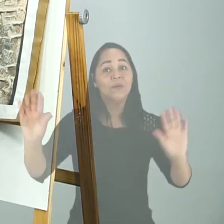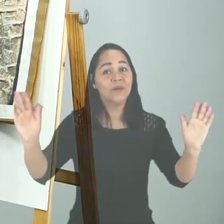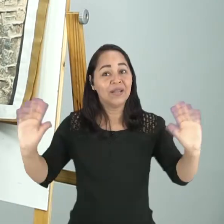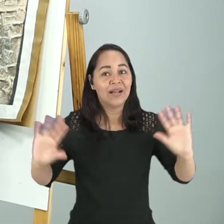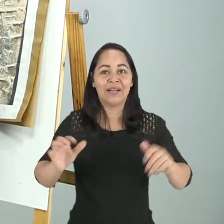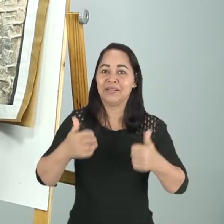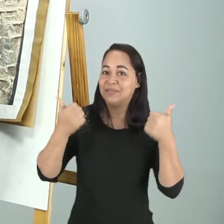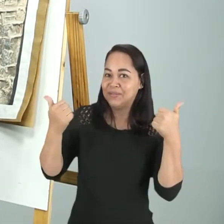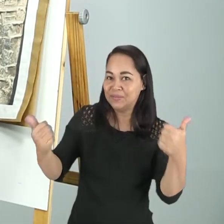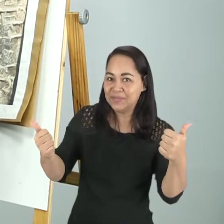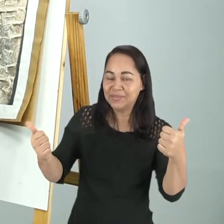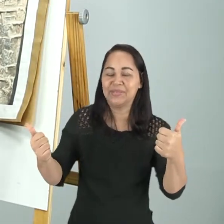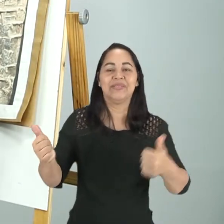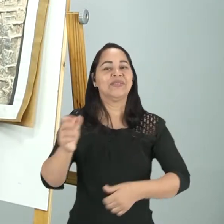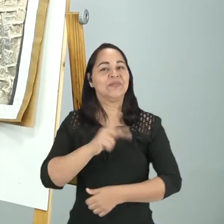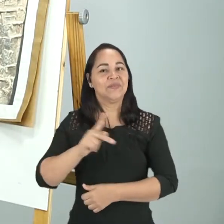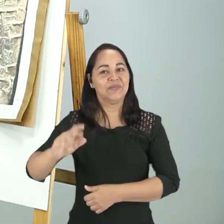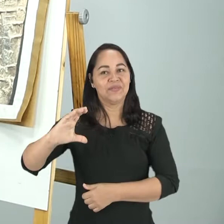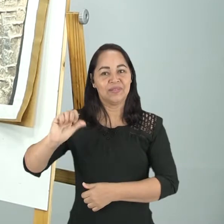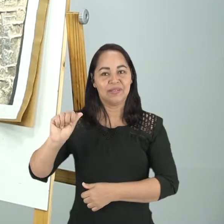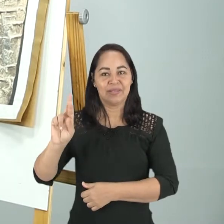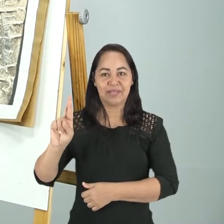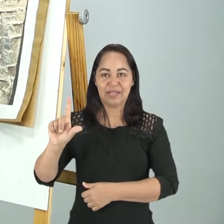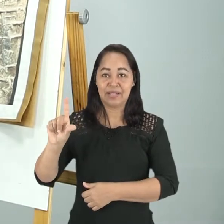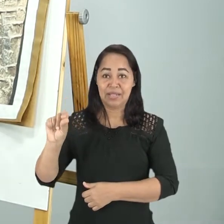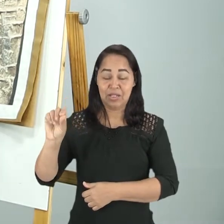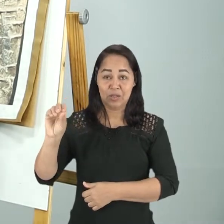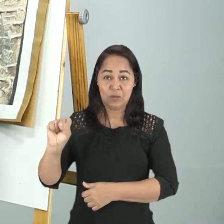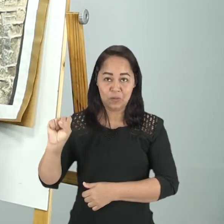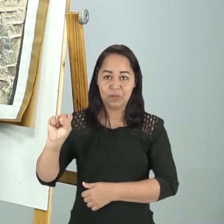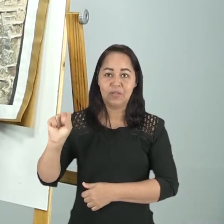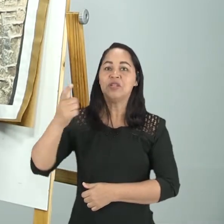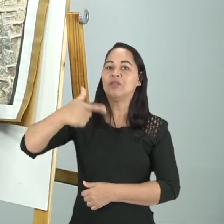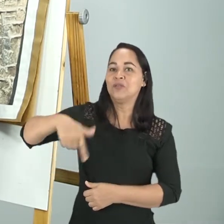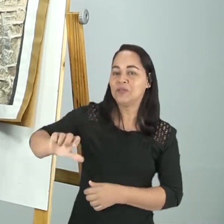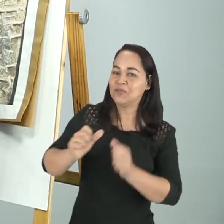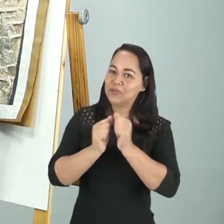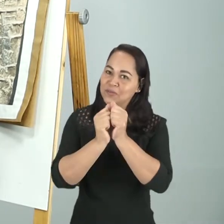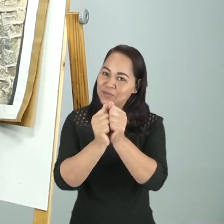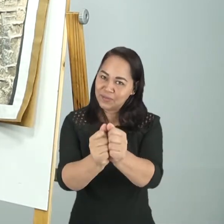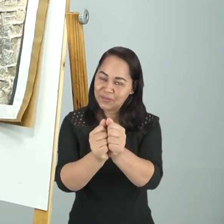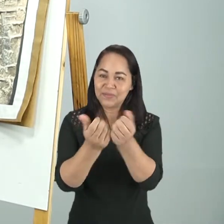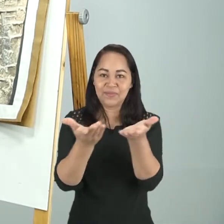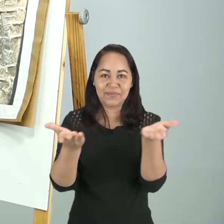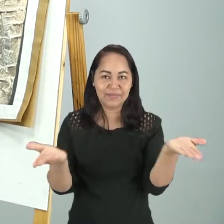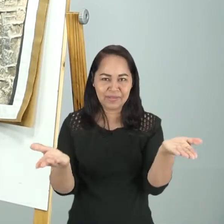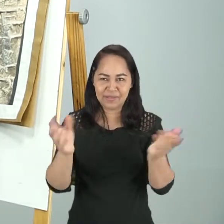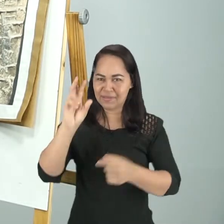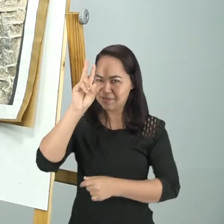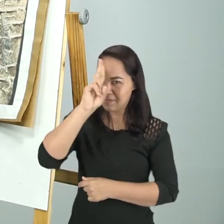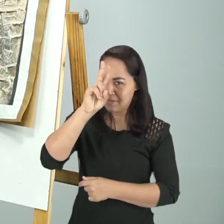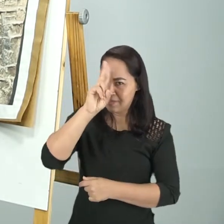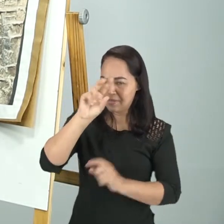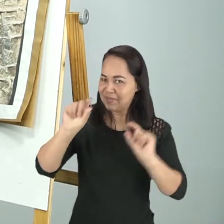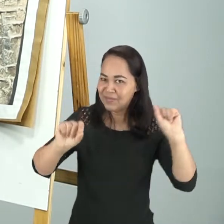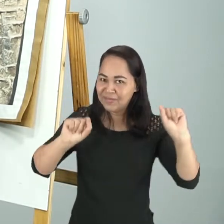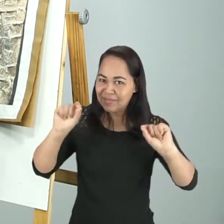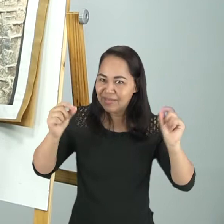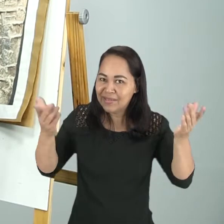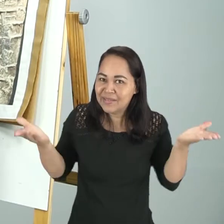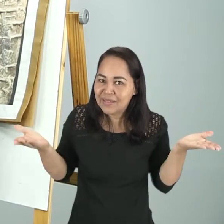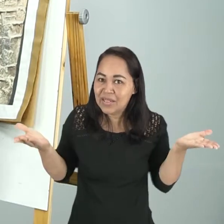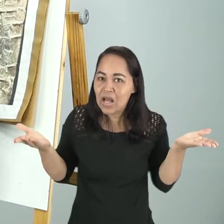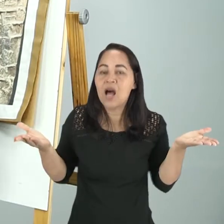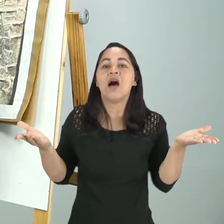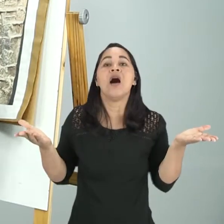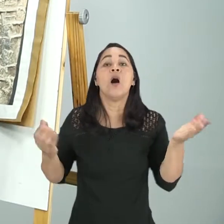Olá, tudo bem? Eu sou o professor Carlos Lima e estou aqui novamente com vocês. Vocês lembram que nós estávamos falando